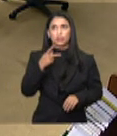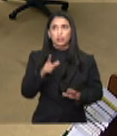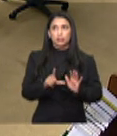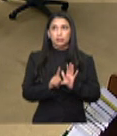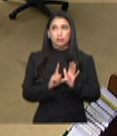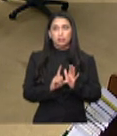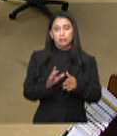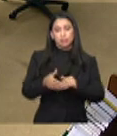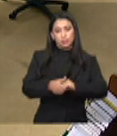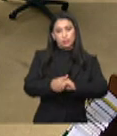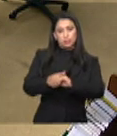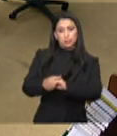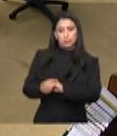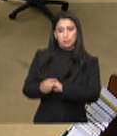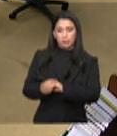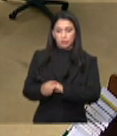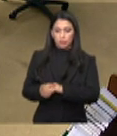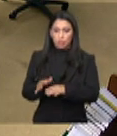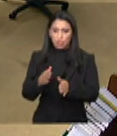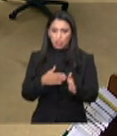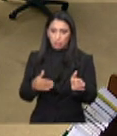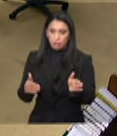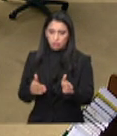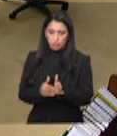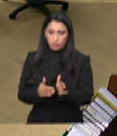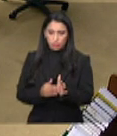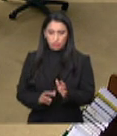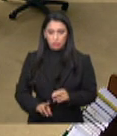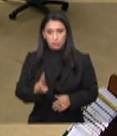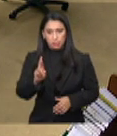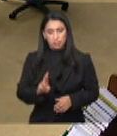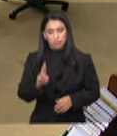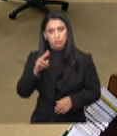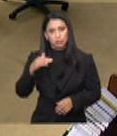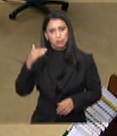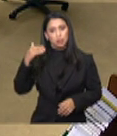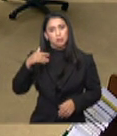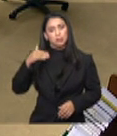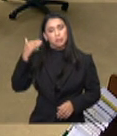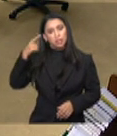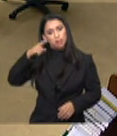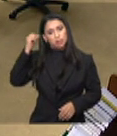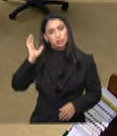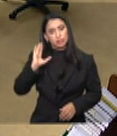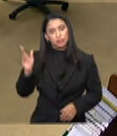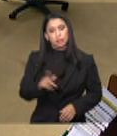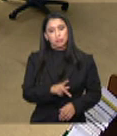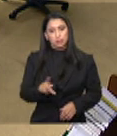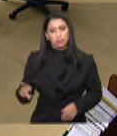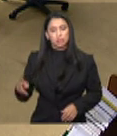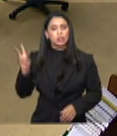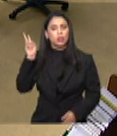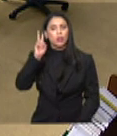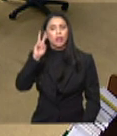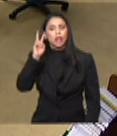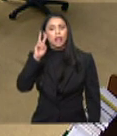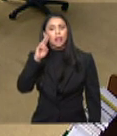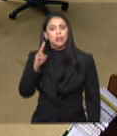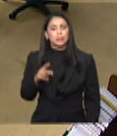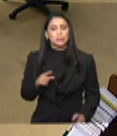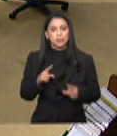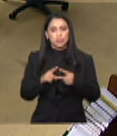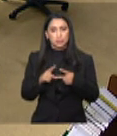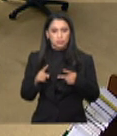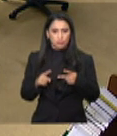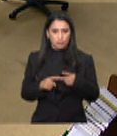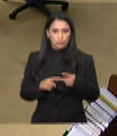Ministro Nunes Marques. Presidente, ministra Rosa Weber. Era uma lembrança semelhante à que Vossa Excelência fez. Duas expressões me